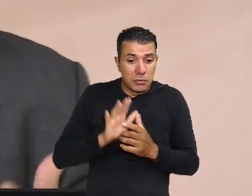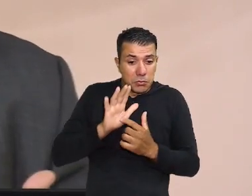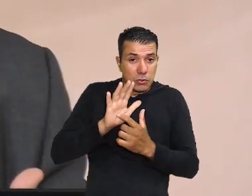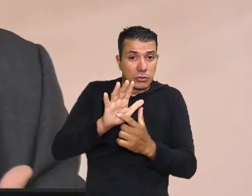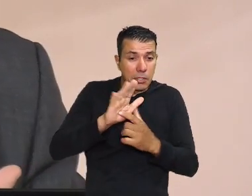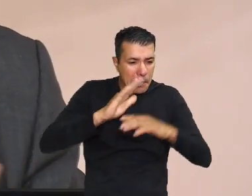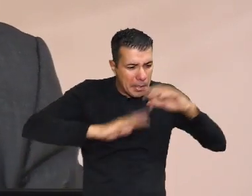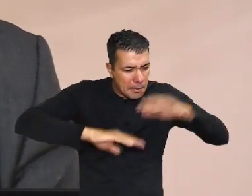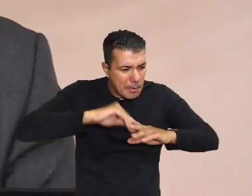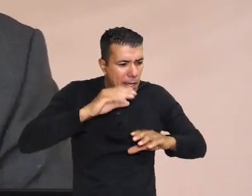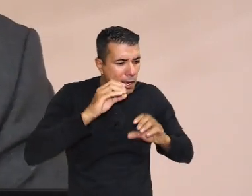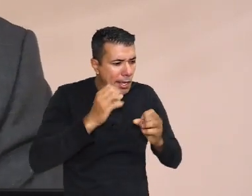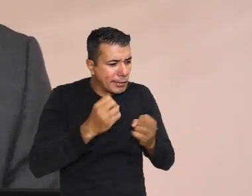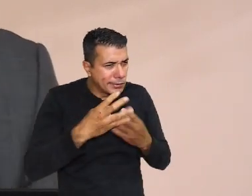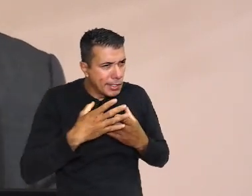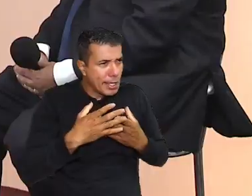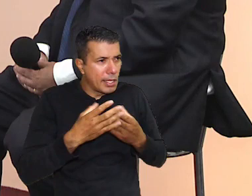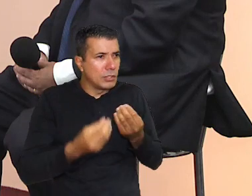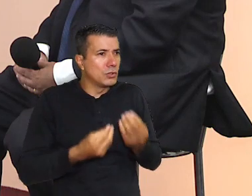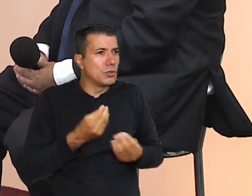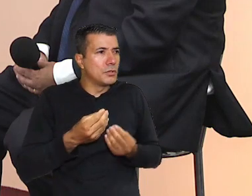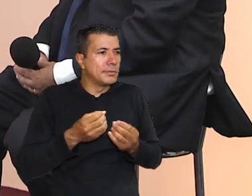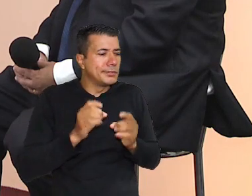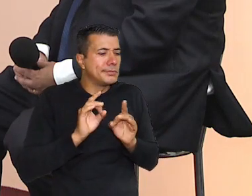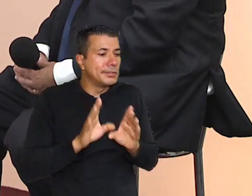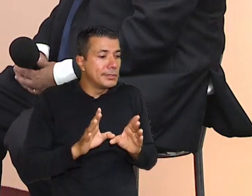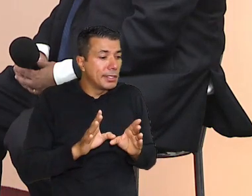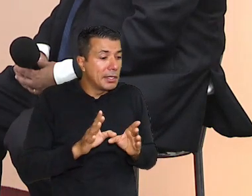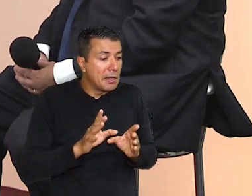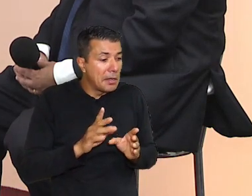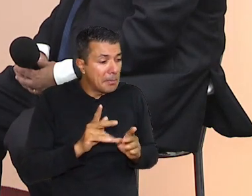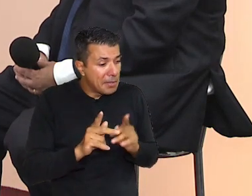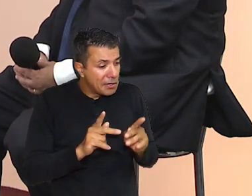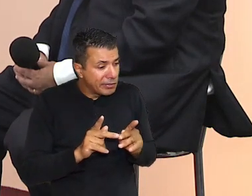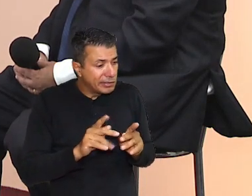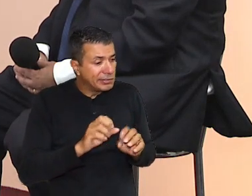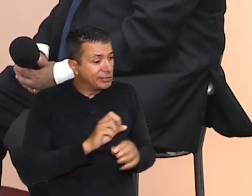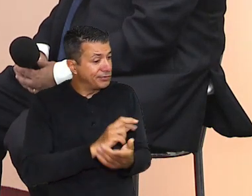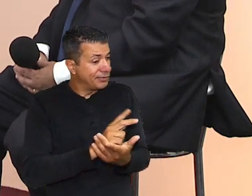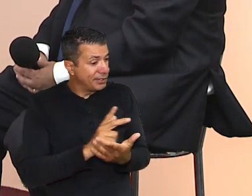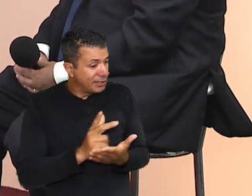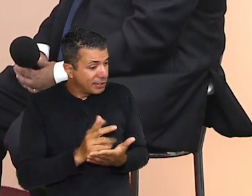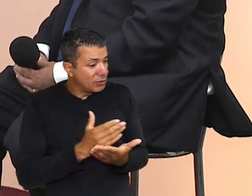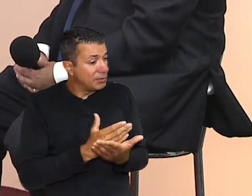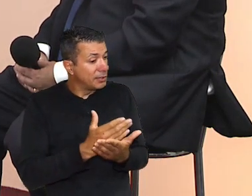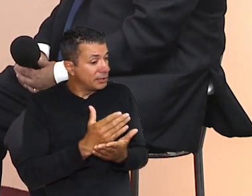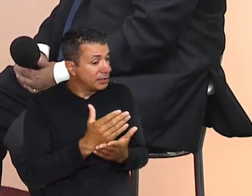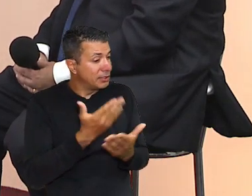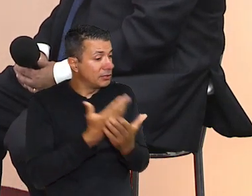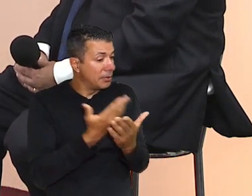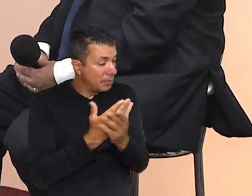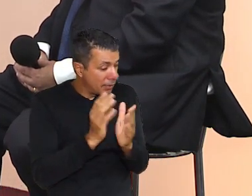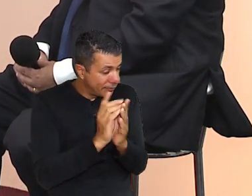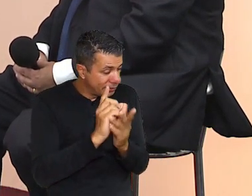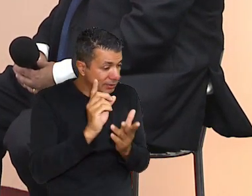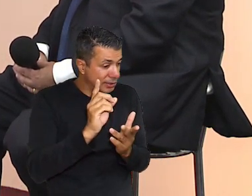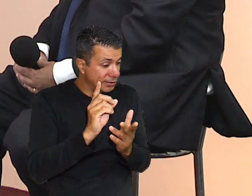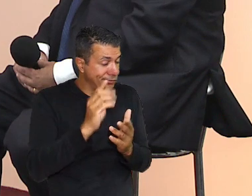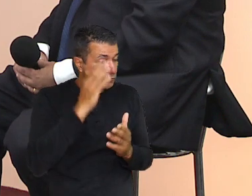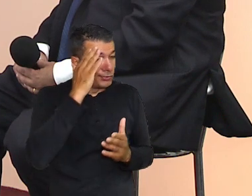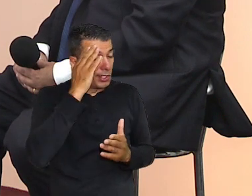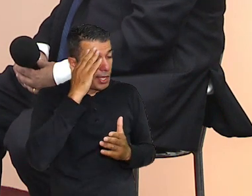mais prática, um exemplo mais simples para explicar, porque nós temos pessoas ali que estão começando a estudar a Bíblia agora, pessoas que, quem